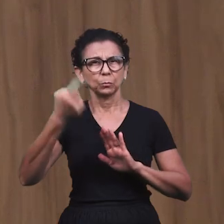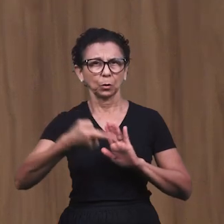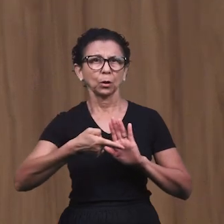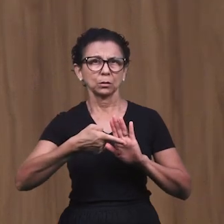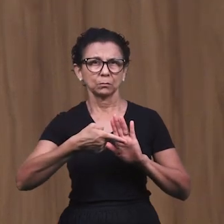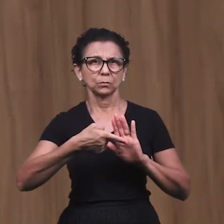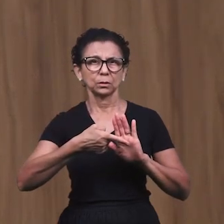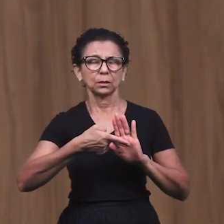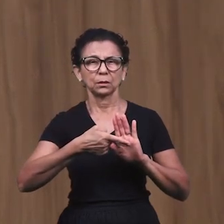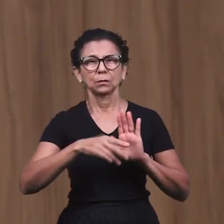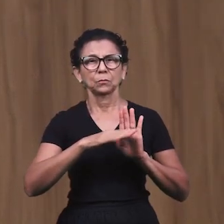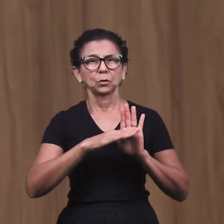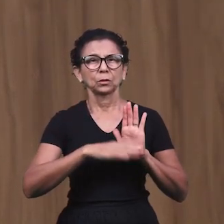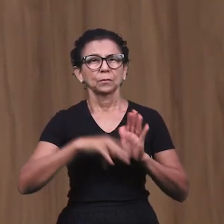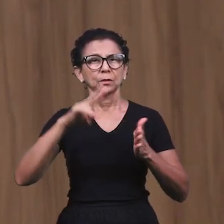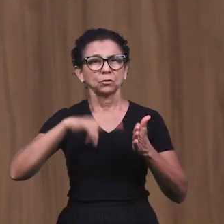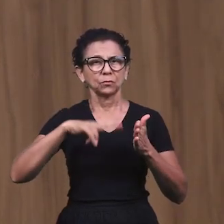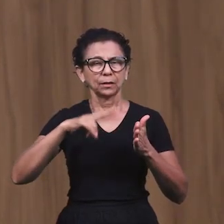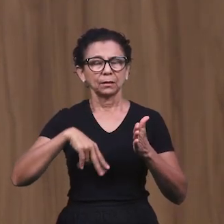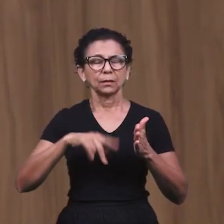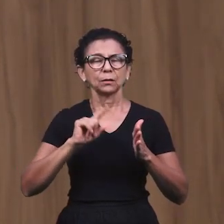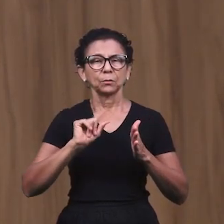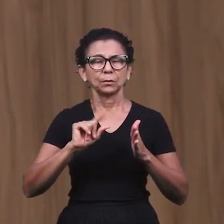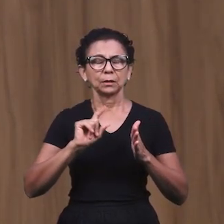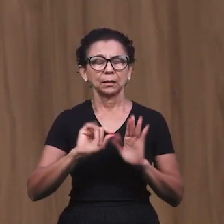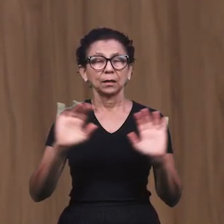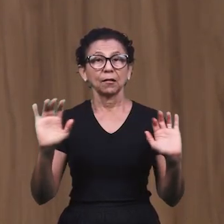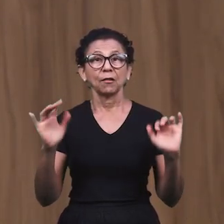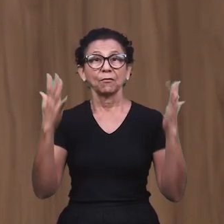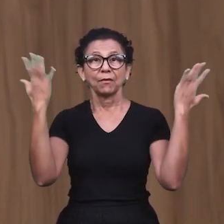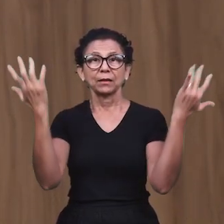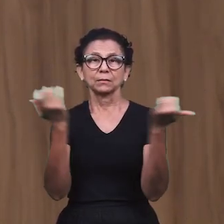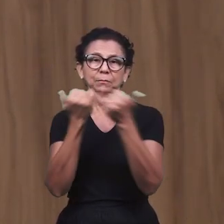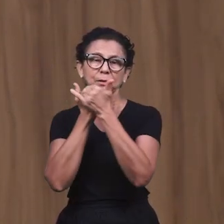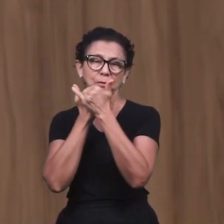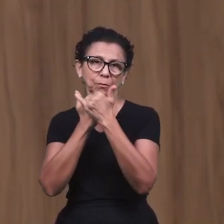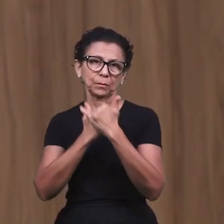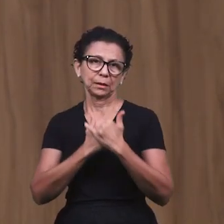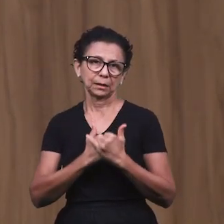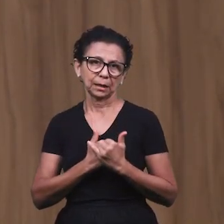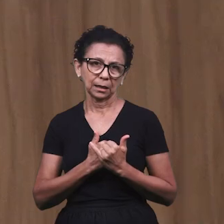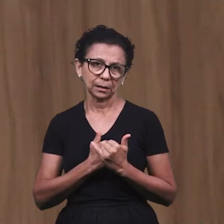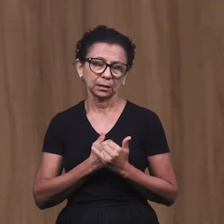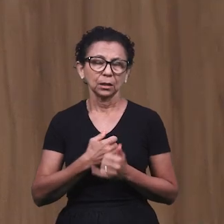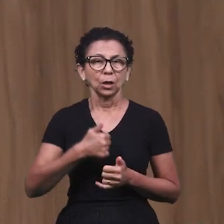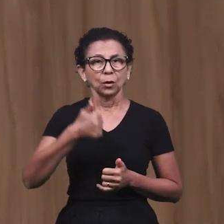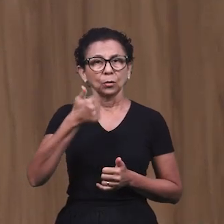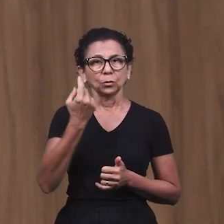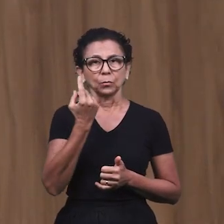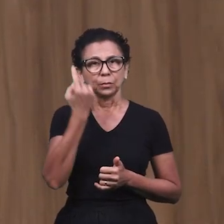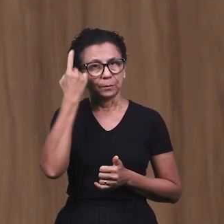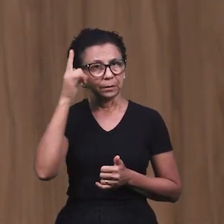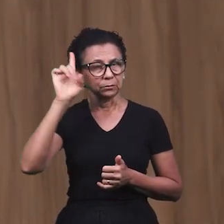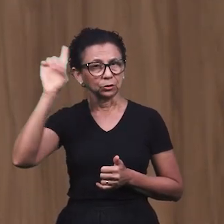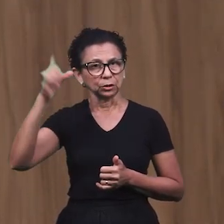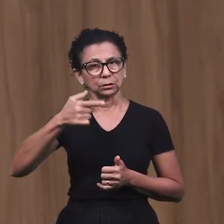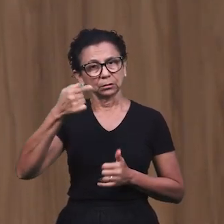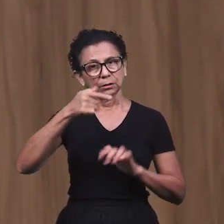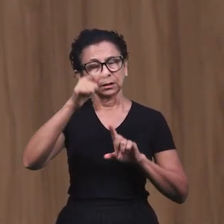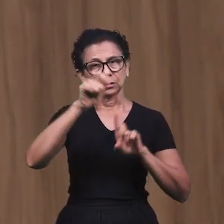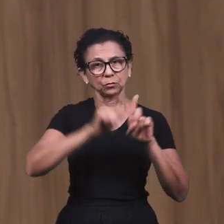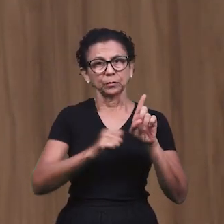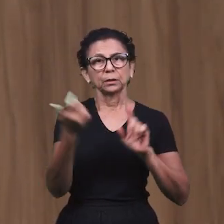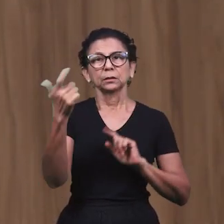episódio, que a festa da expiação. Então, no 1º dia do 7º mês agora, haveria uma marca de